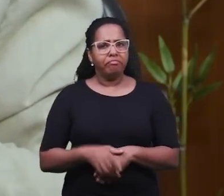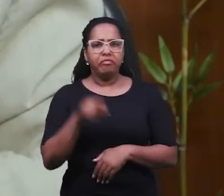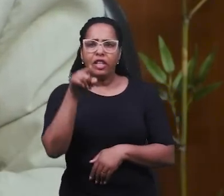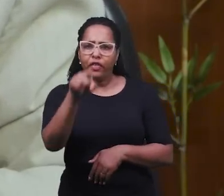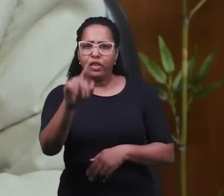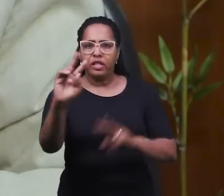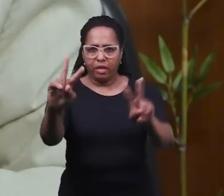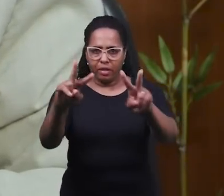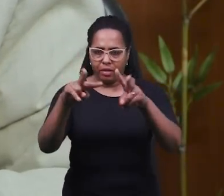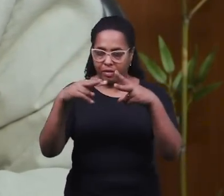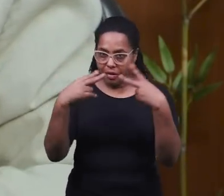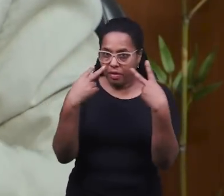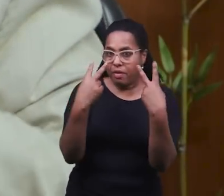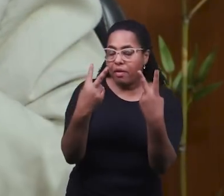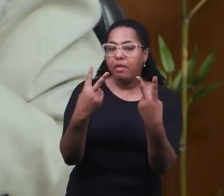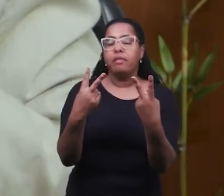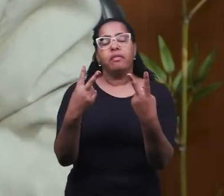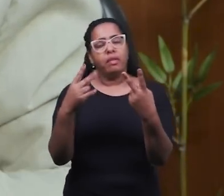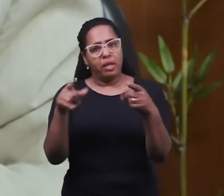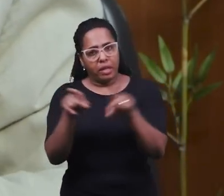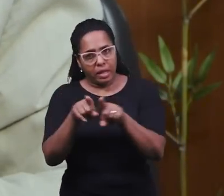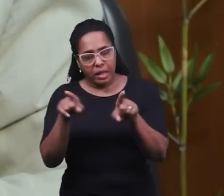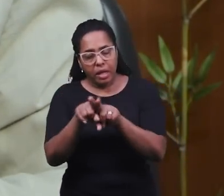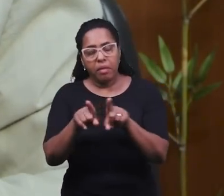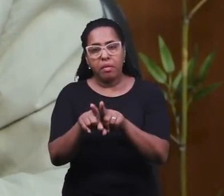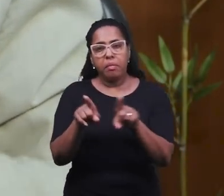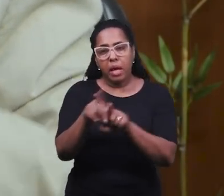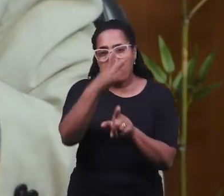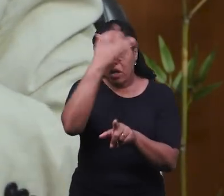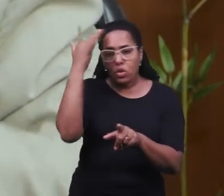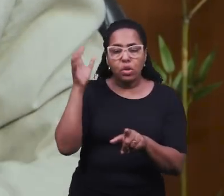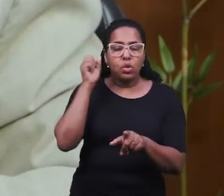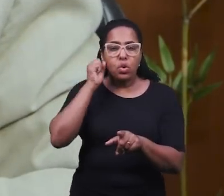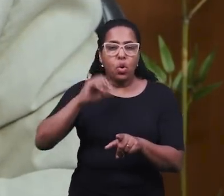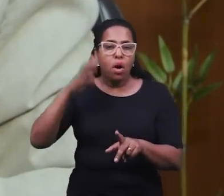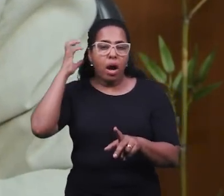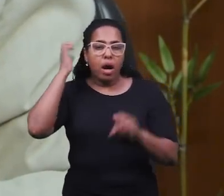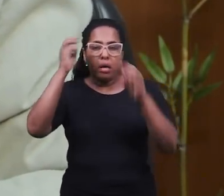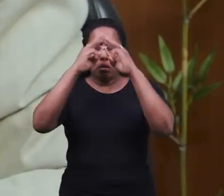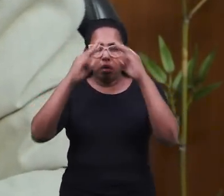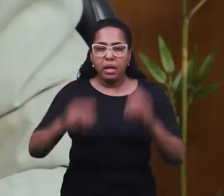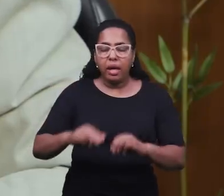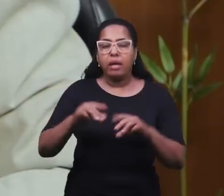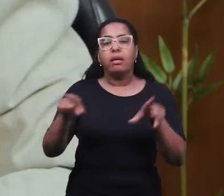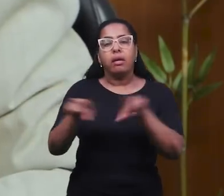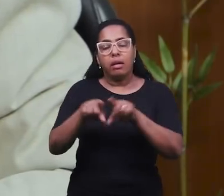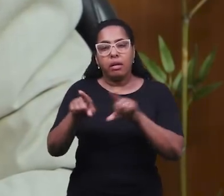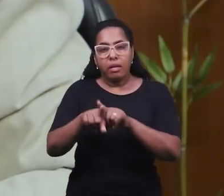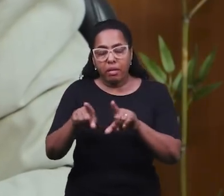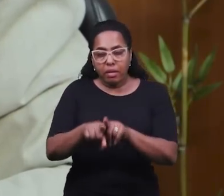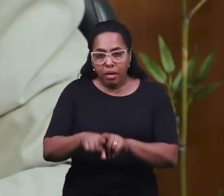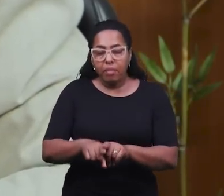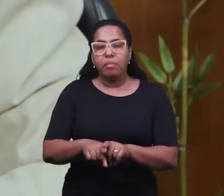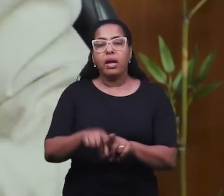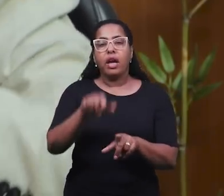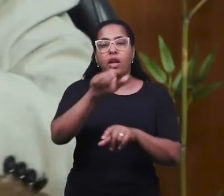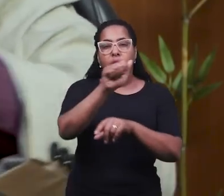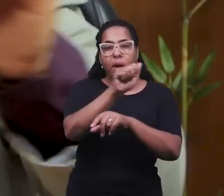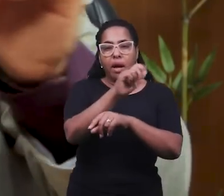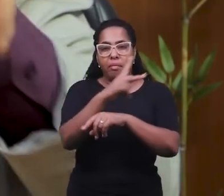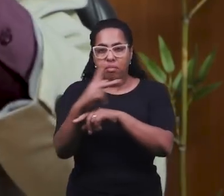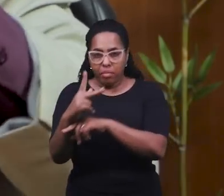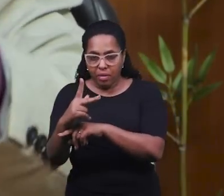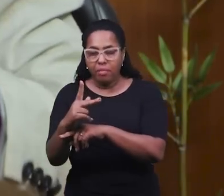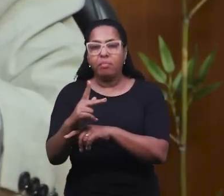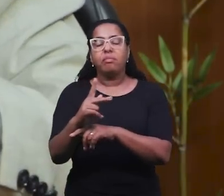está nos ouvindo pela Rádio Manaim, você que está nos assistindo pela TV Manaim, lá no aplicativo, no seu celular, você consegue assistir pela TV Manaim